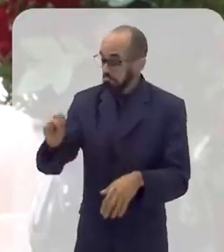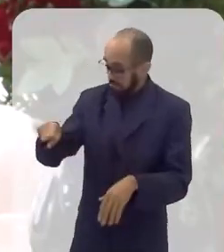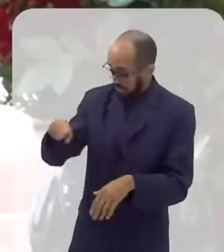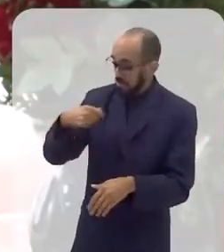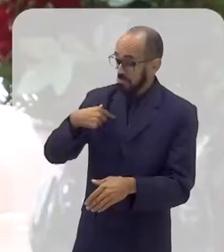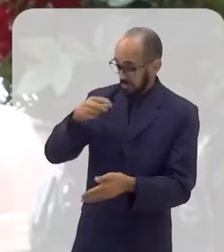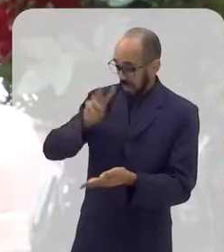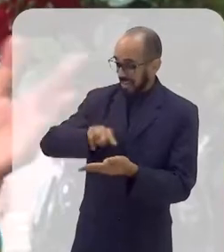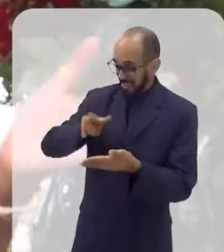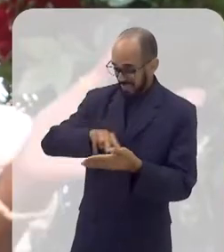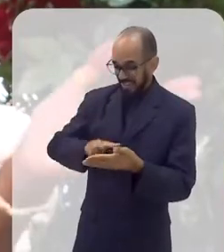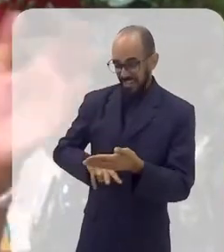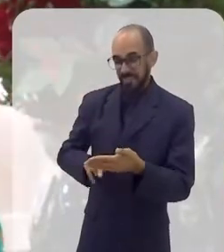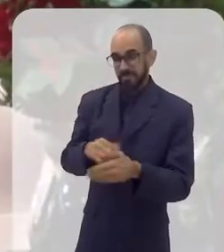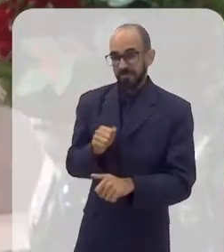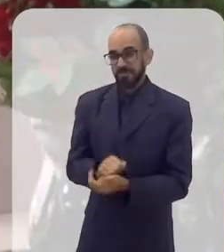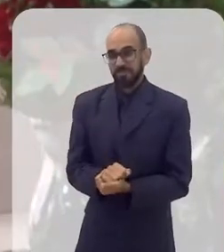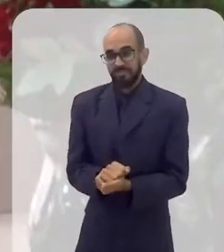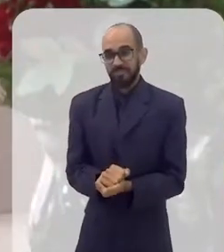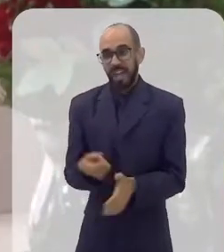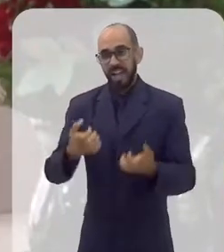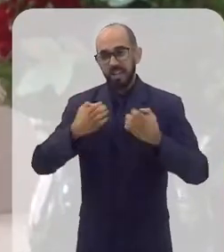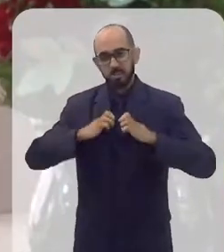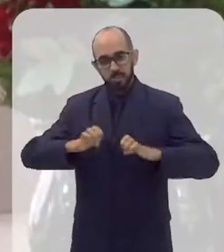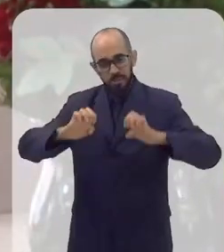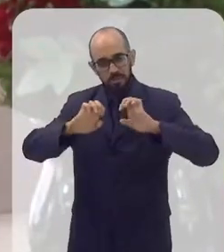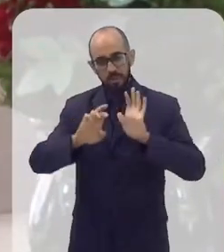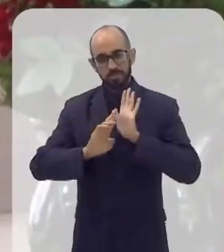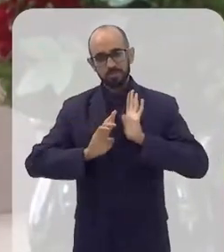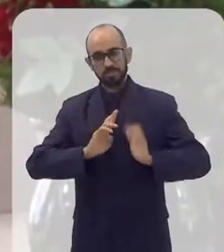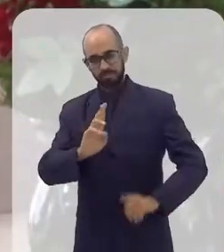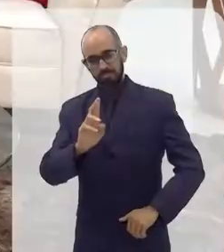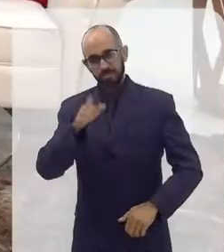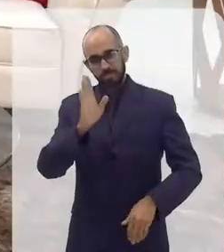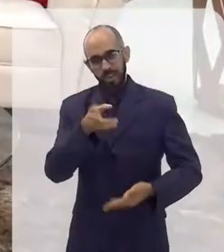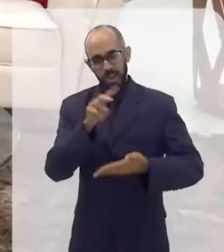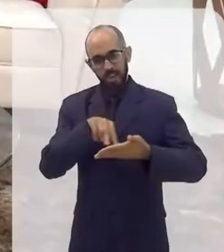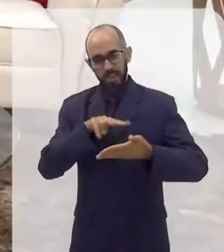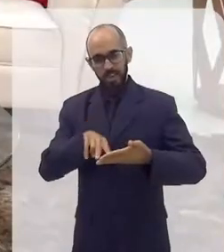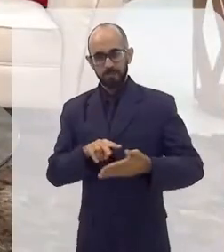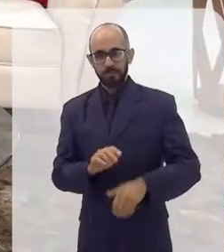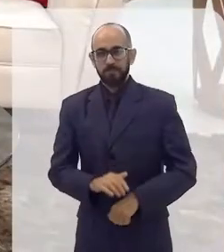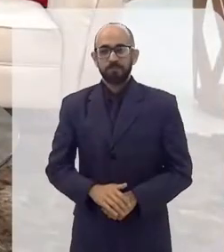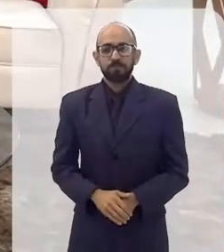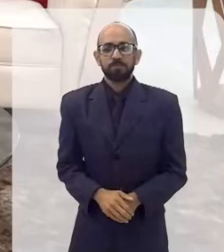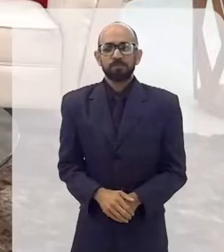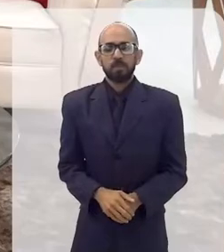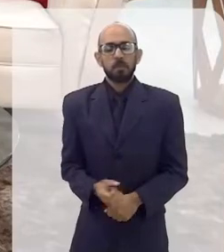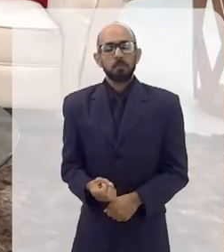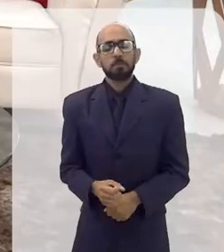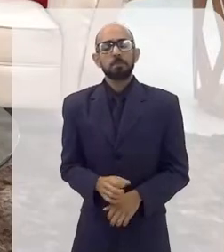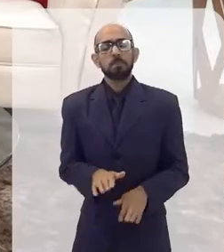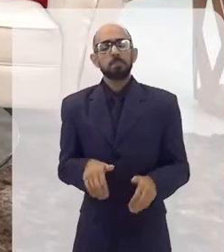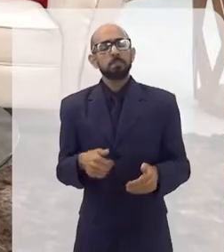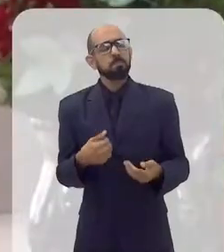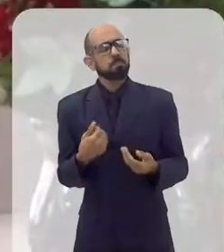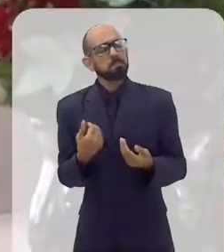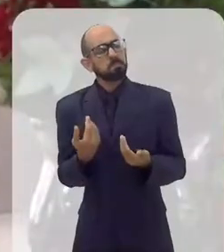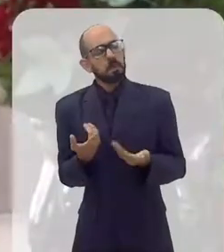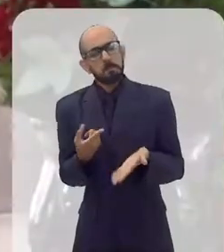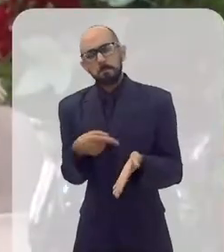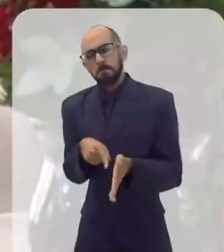Mórmon. Ganhei. Ótimo. Na Expo Religião eu tive o prazer de ler. Que ótimo. Muito bom.